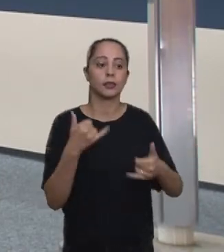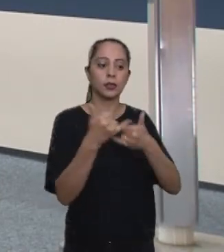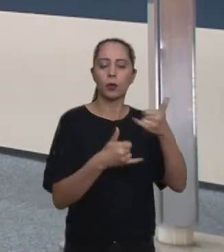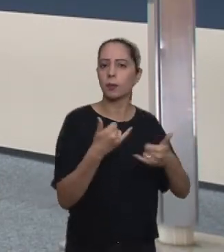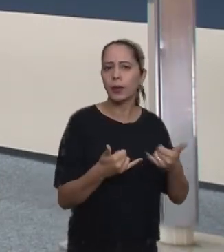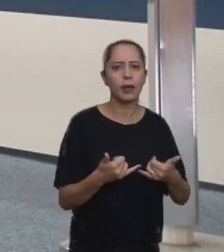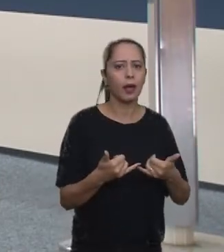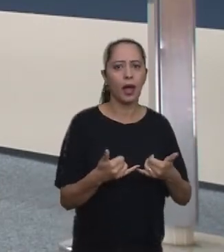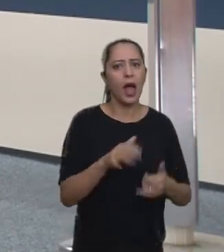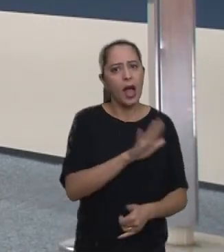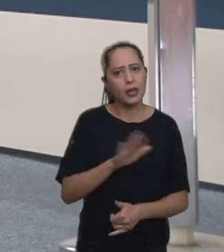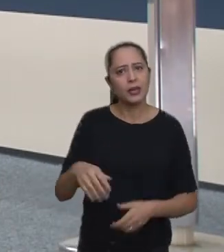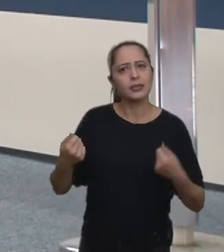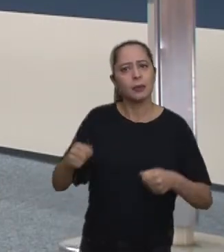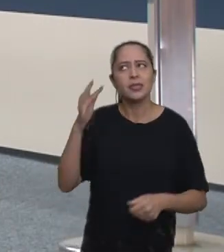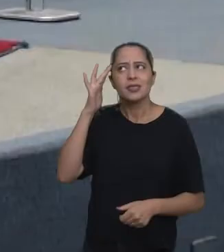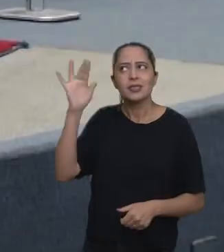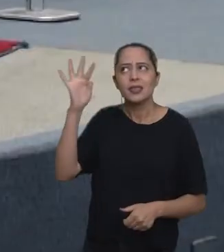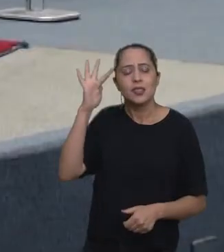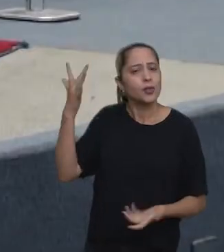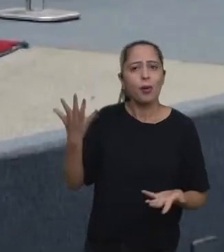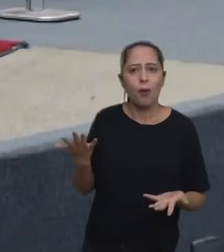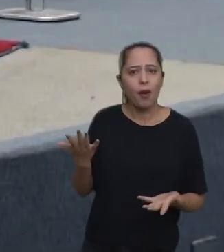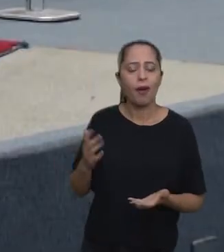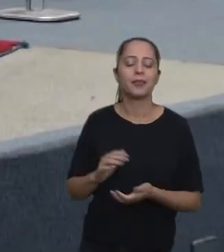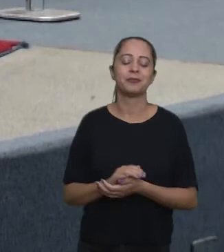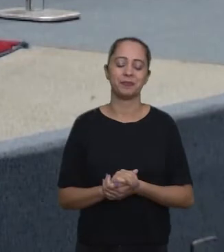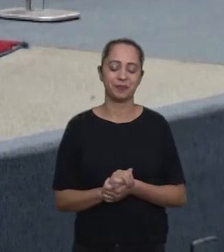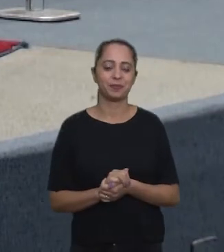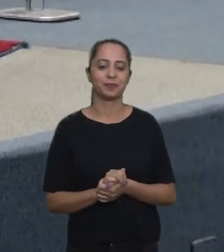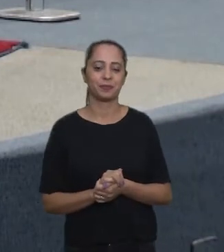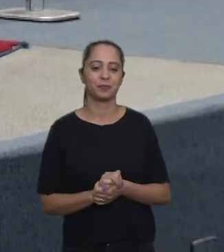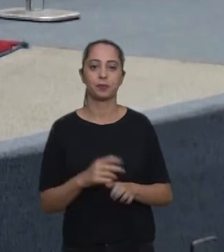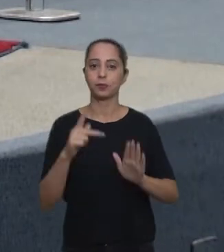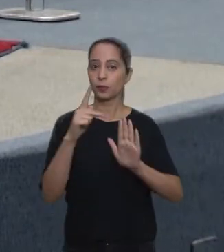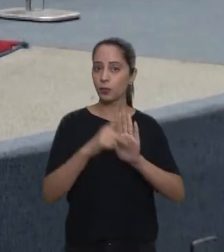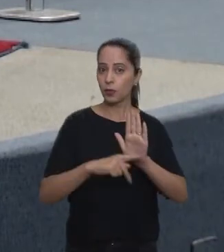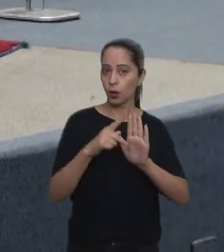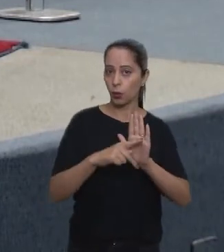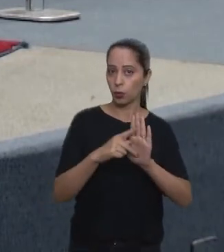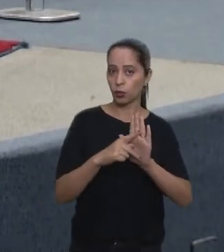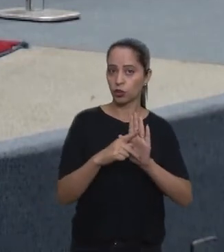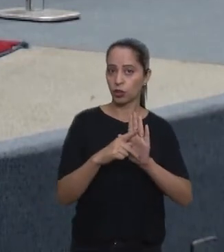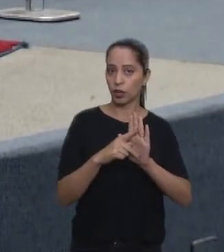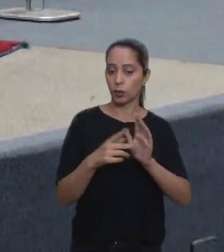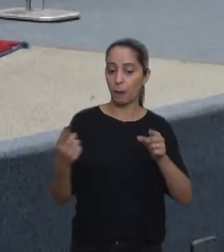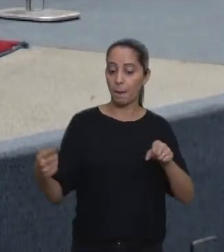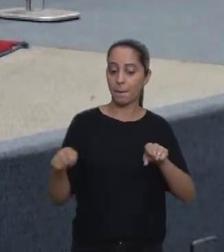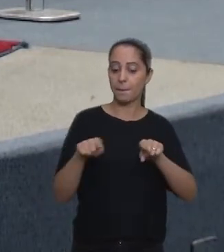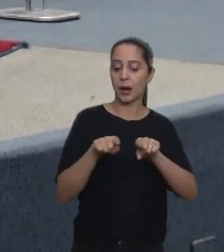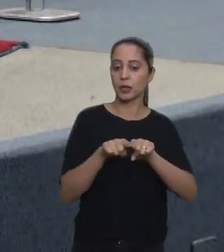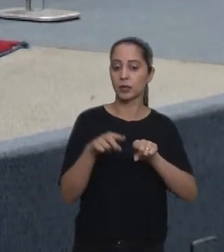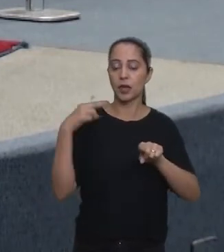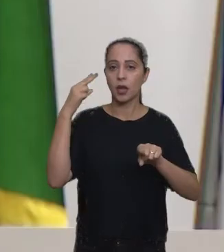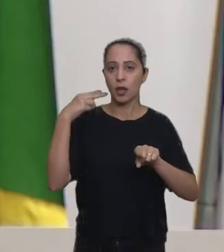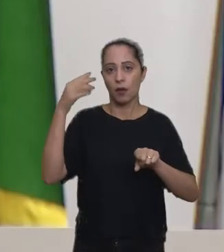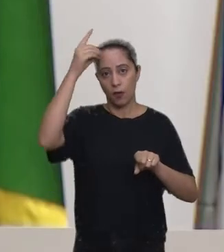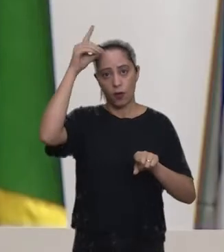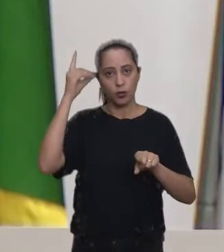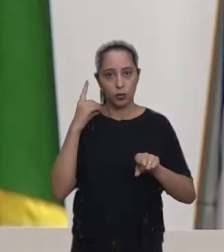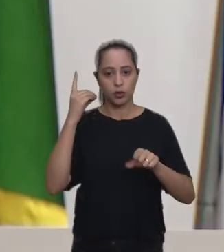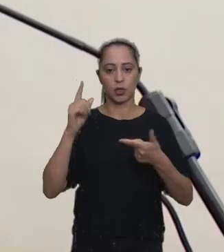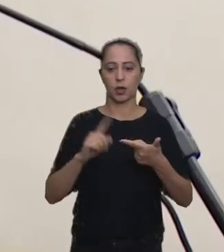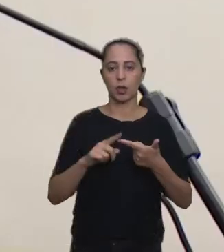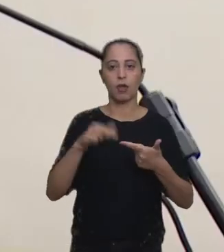de sonhar com uma sociedade mais justa. O projeto foi apresentado em conjunto com mais 13 parlamentares, os vereadores